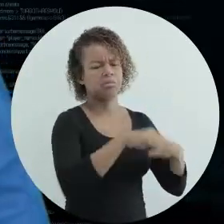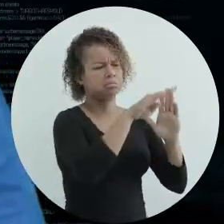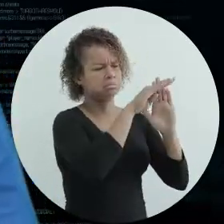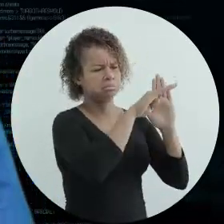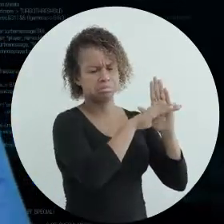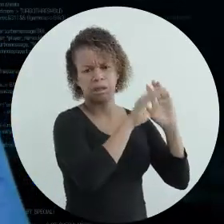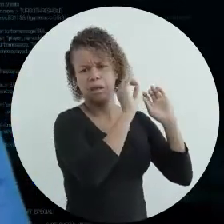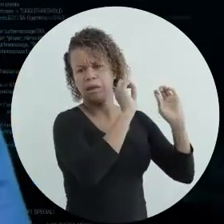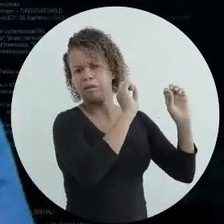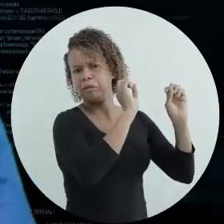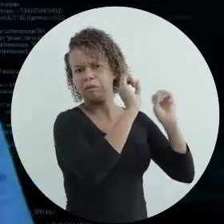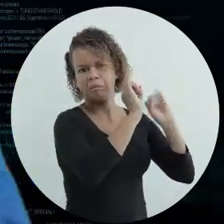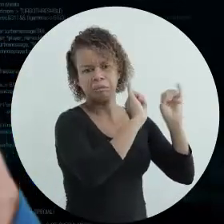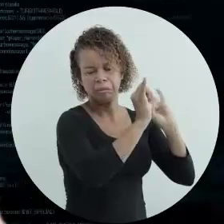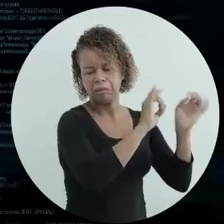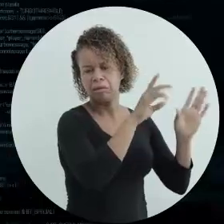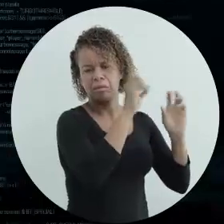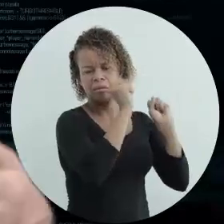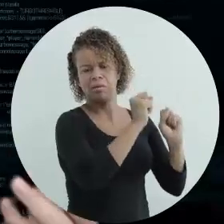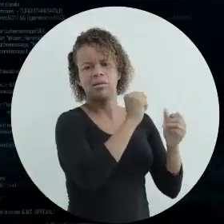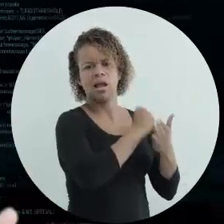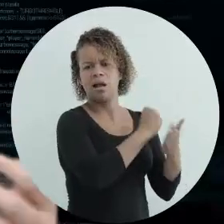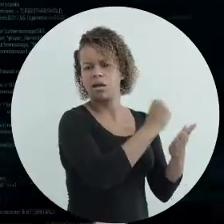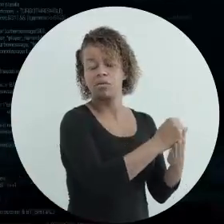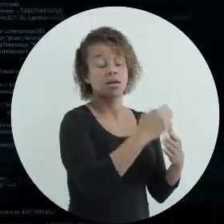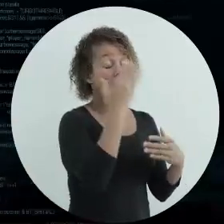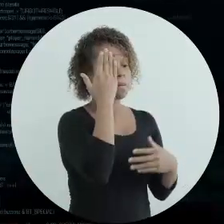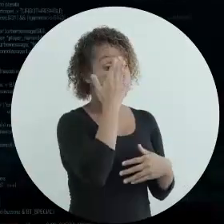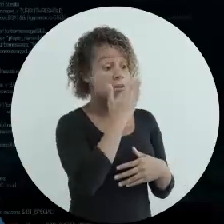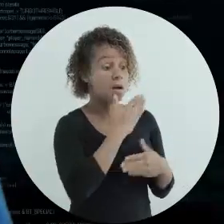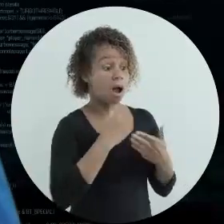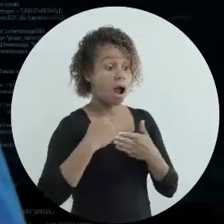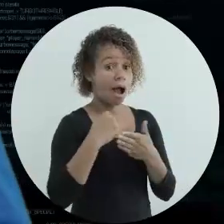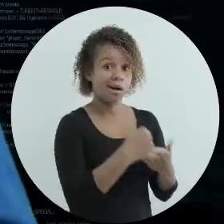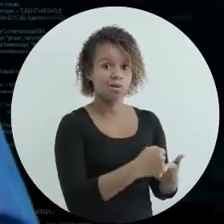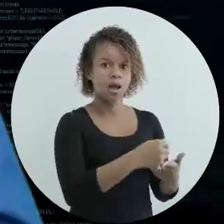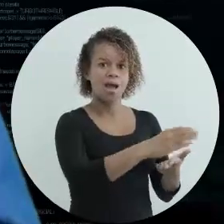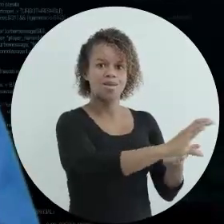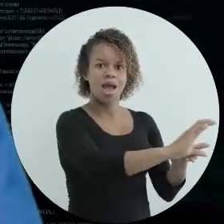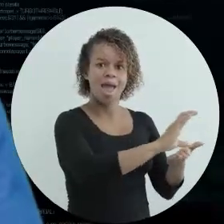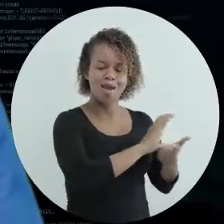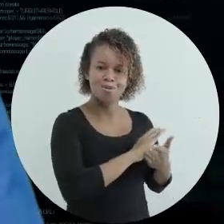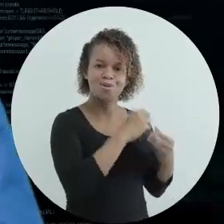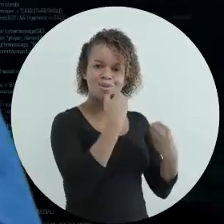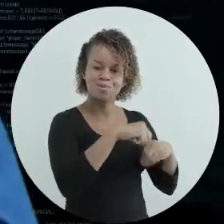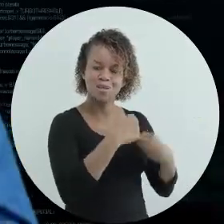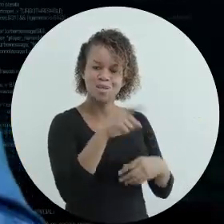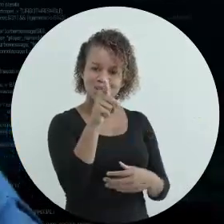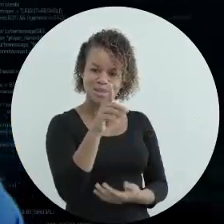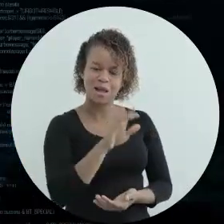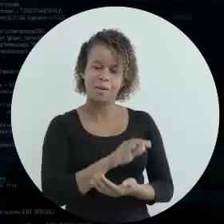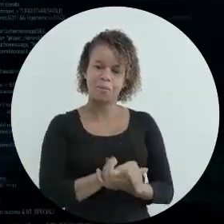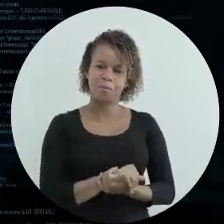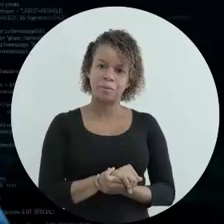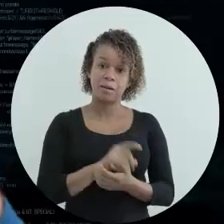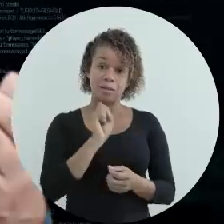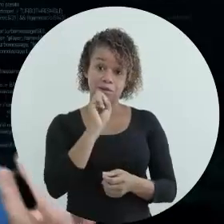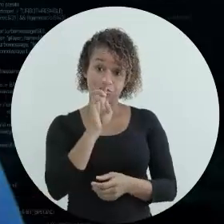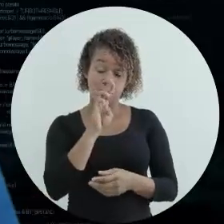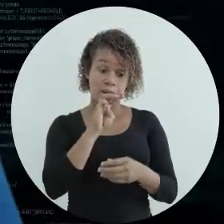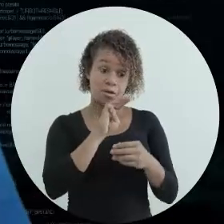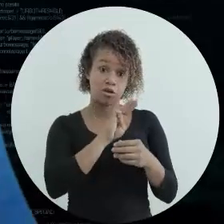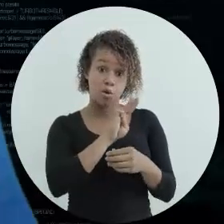arquivos, que vai lhe prover esse recurso que você precisa. Então, se for uma página web, ele vai